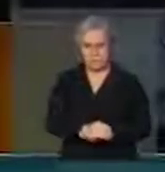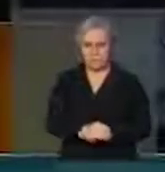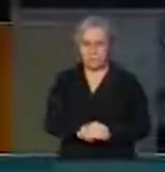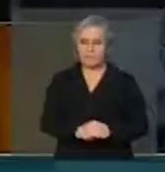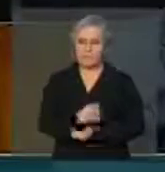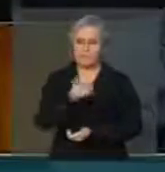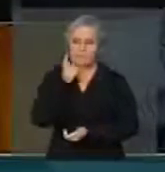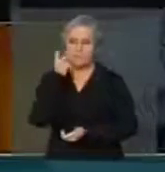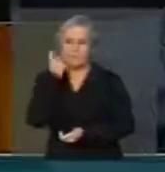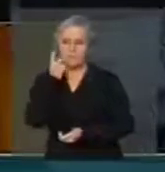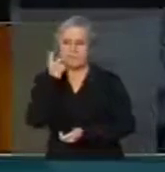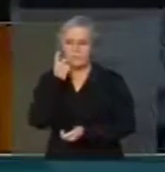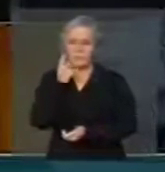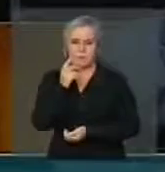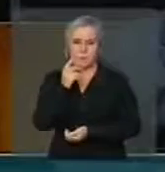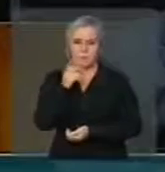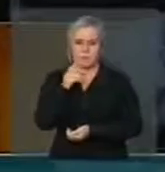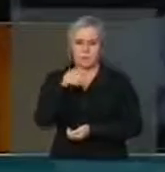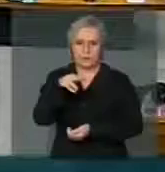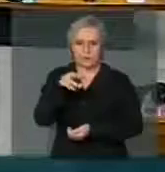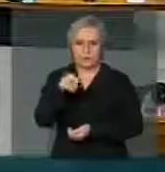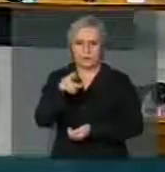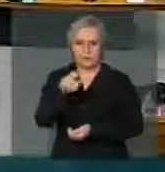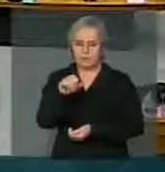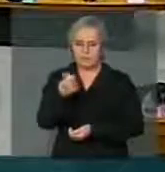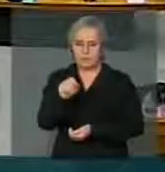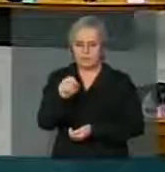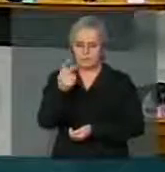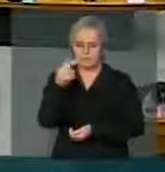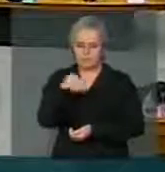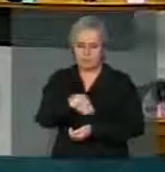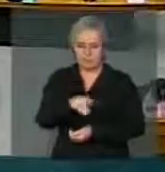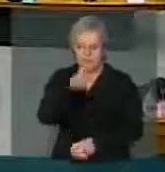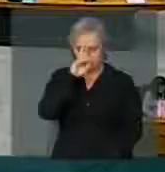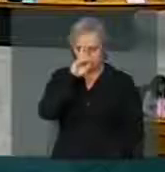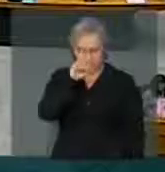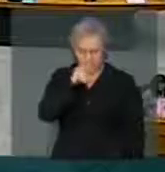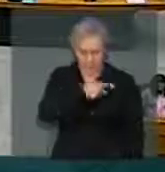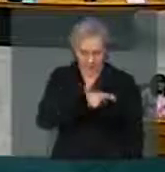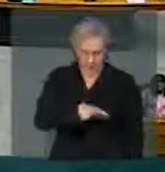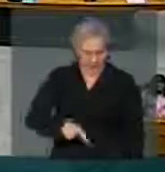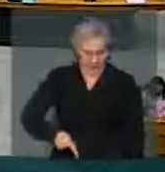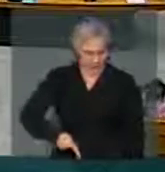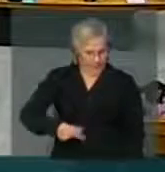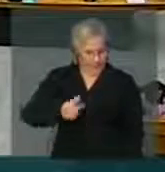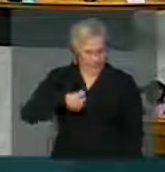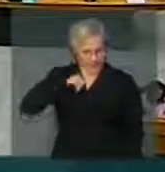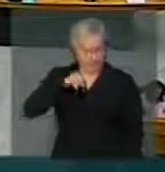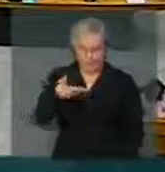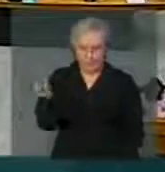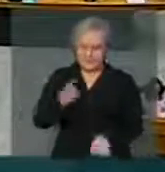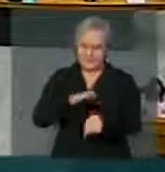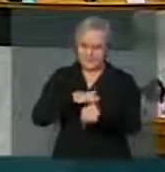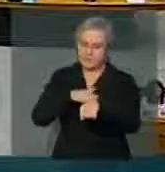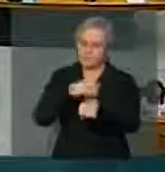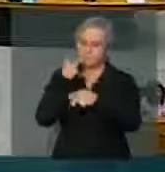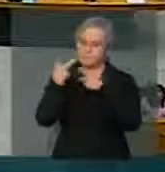Com a palavra, deputado Salas Moraes, por 2 minutos. Senhor presidente, eu quero utilizar desse expediente para,